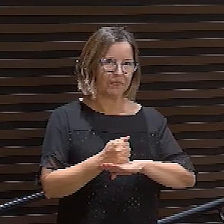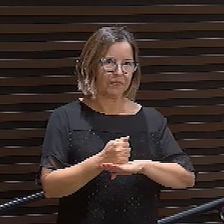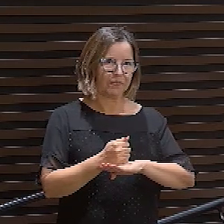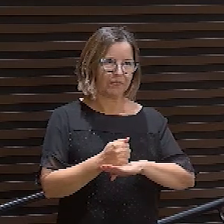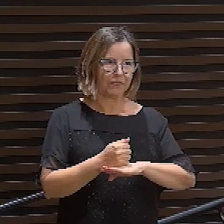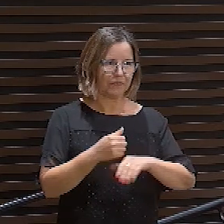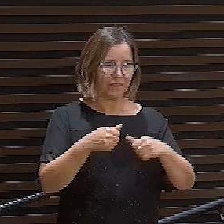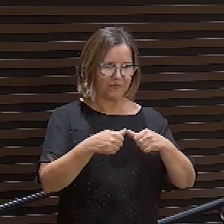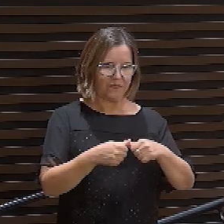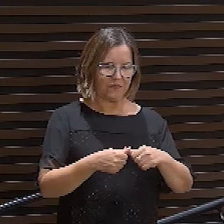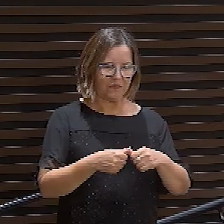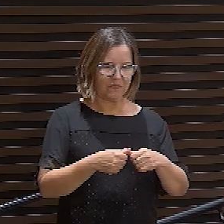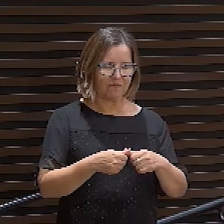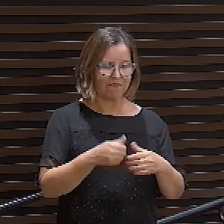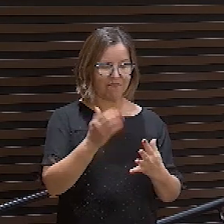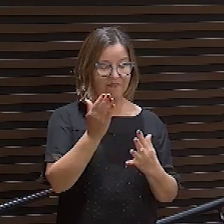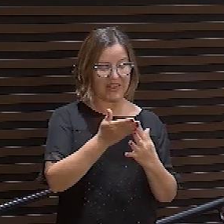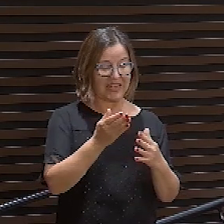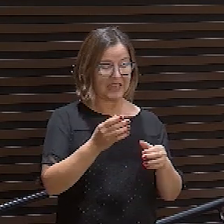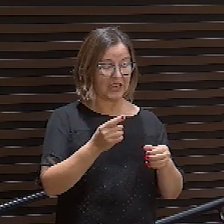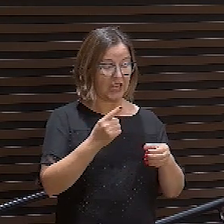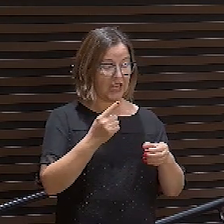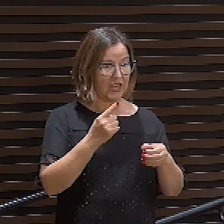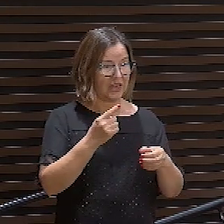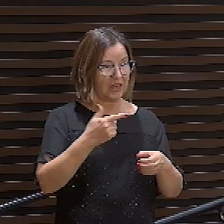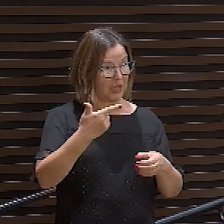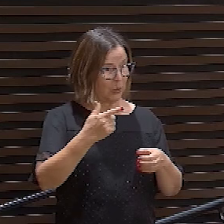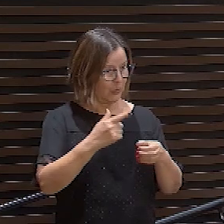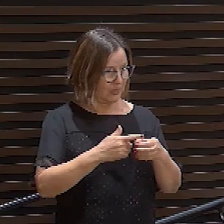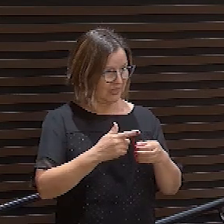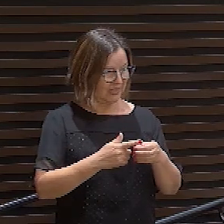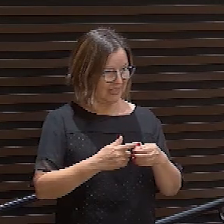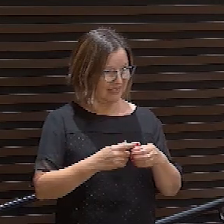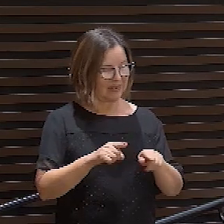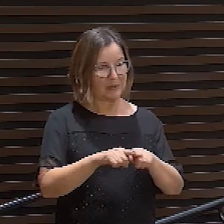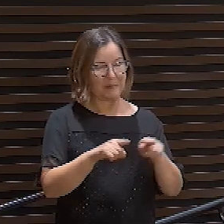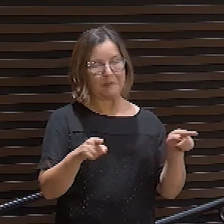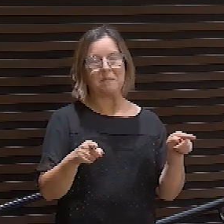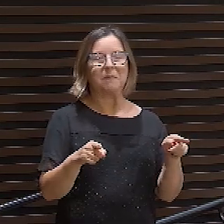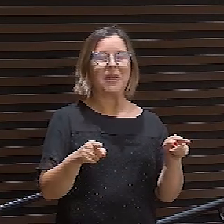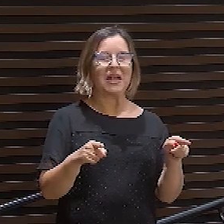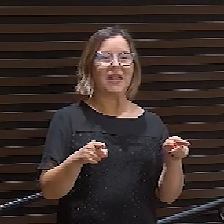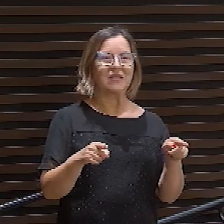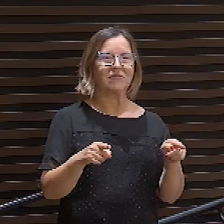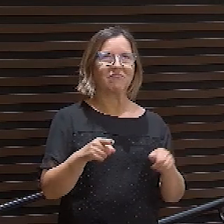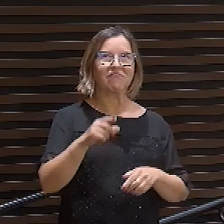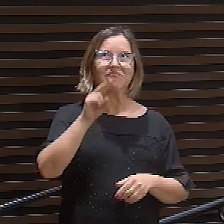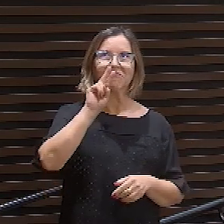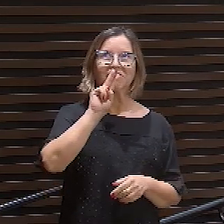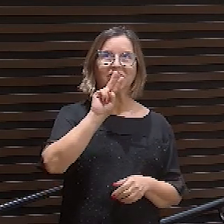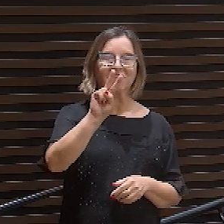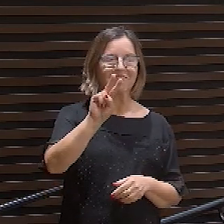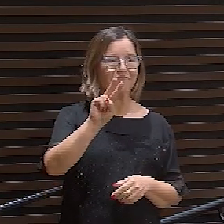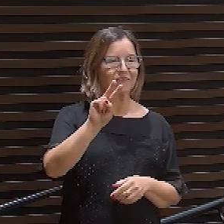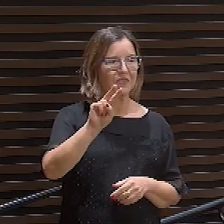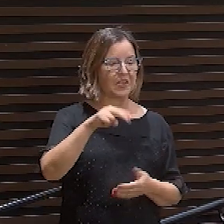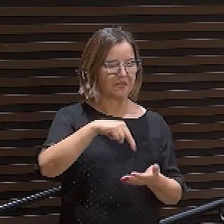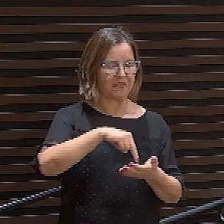ficou no meio, mas ficou no altar, olhando para o Senhor.